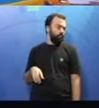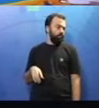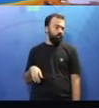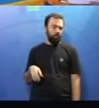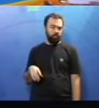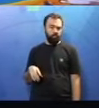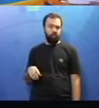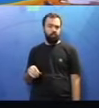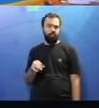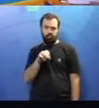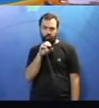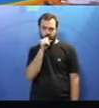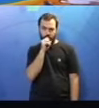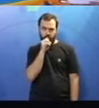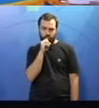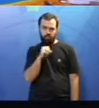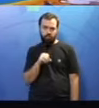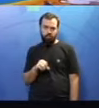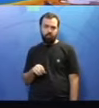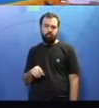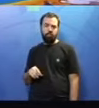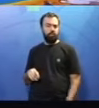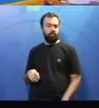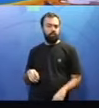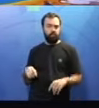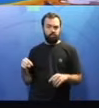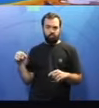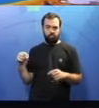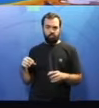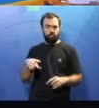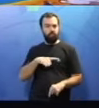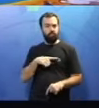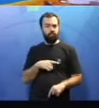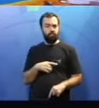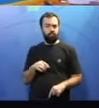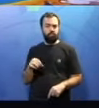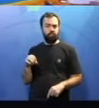bonita, alaranjada, é graças a compostos de enxofre.